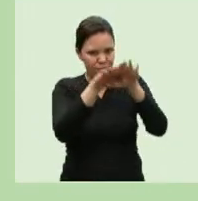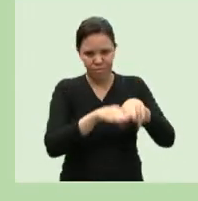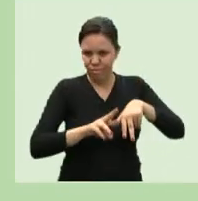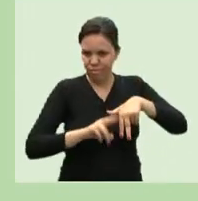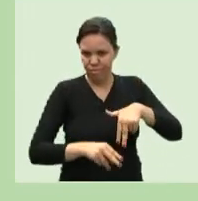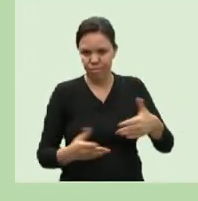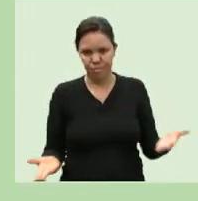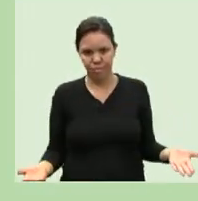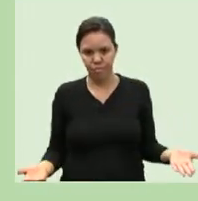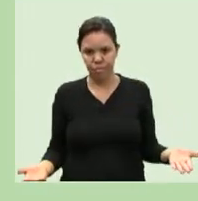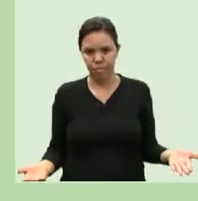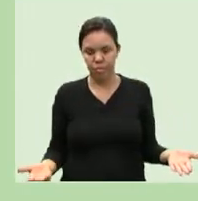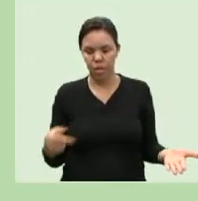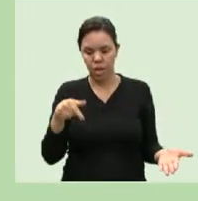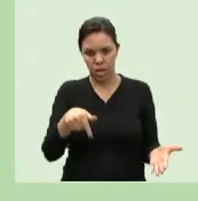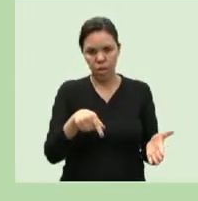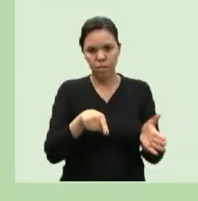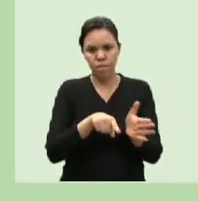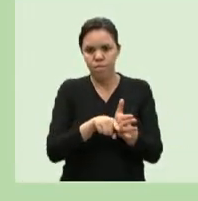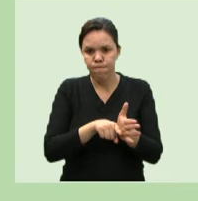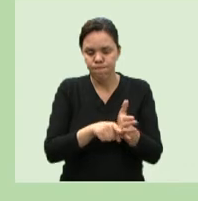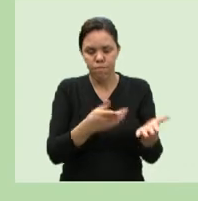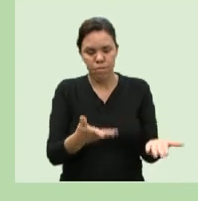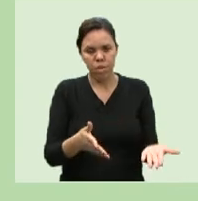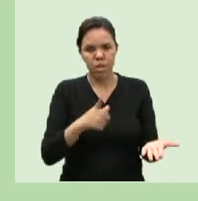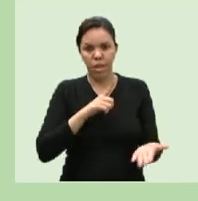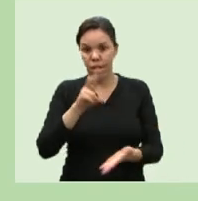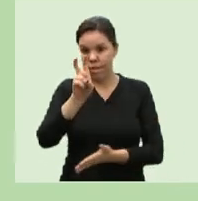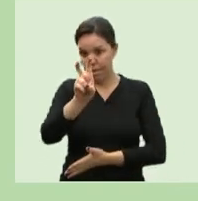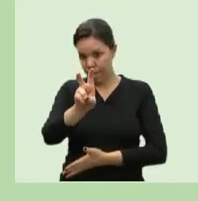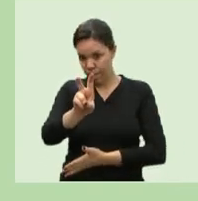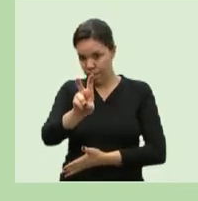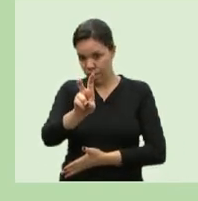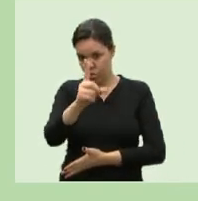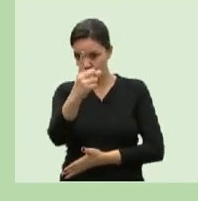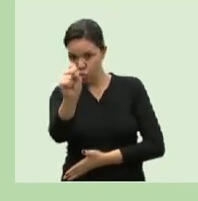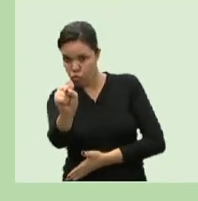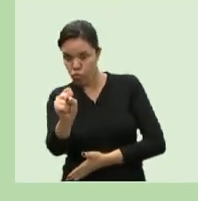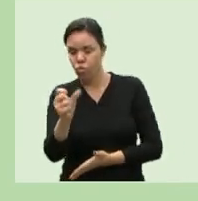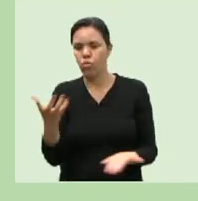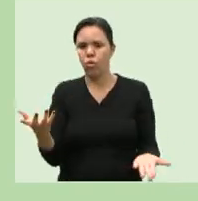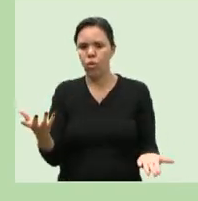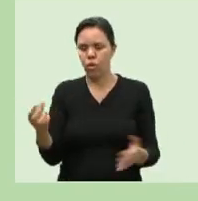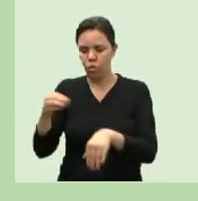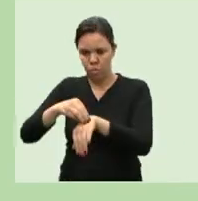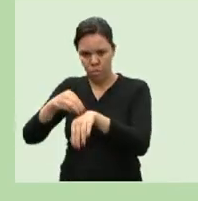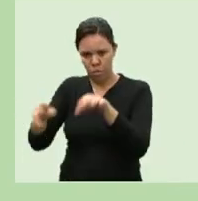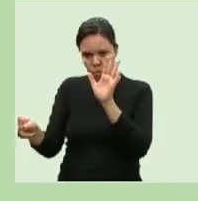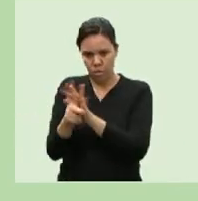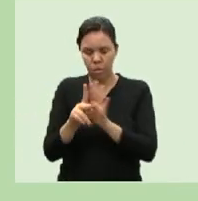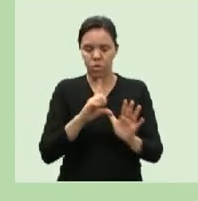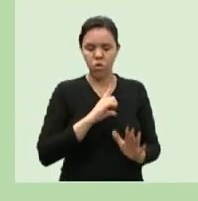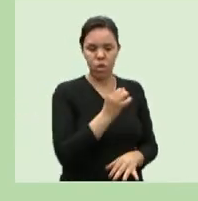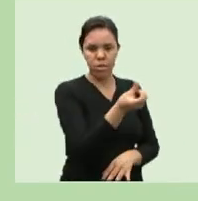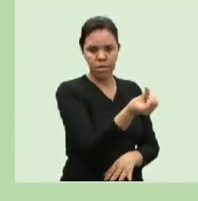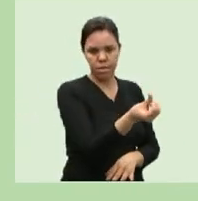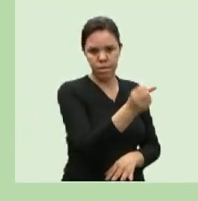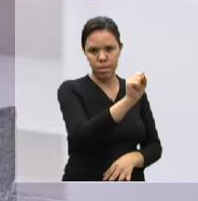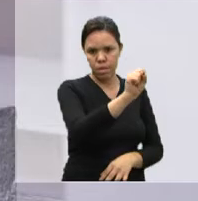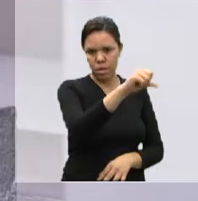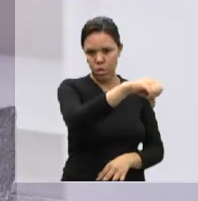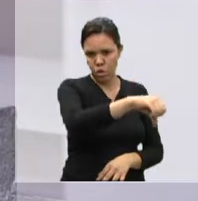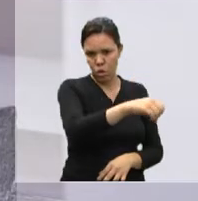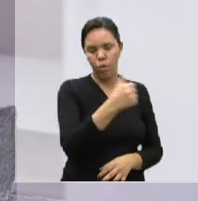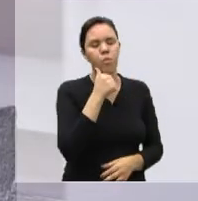tem 518 membros, 69 mulheres. Fundada em 1916,